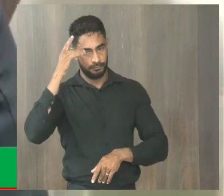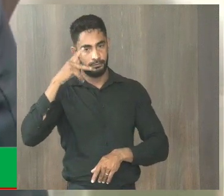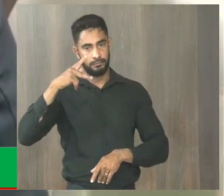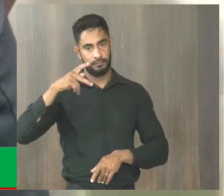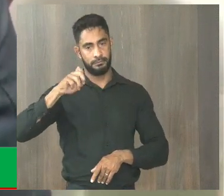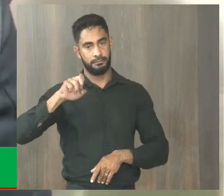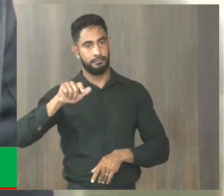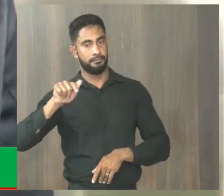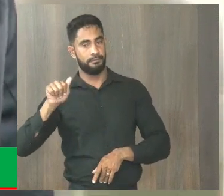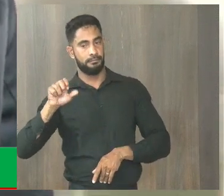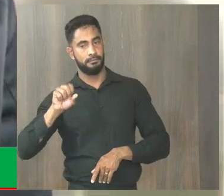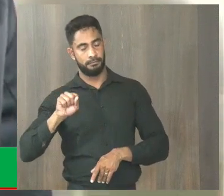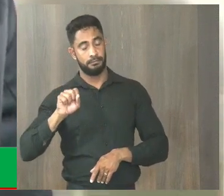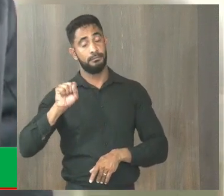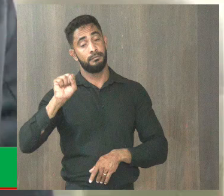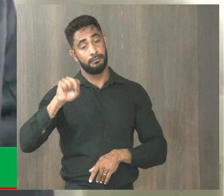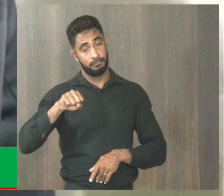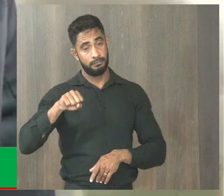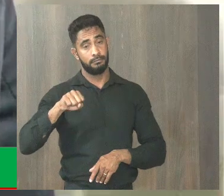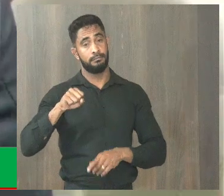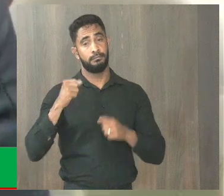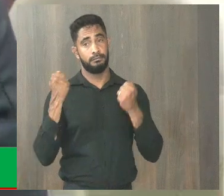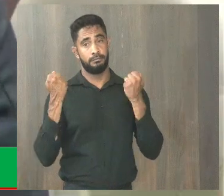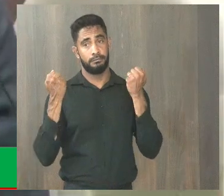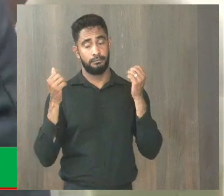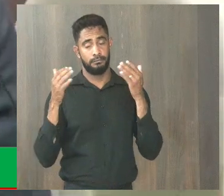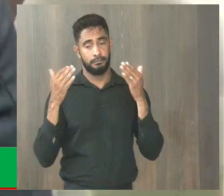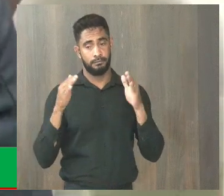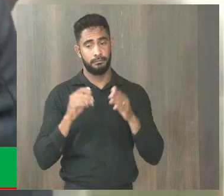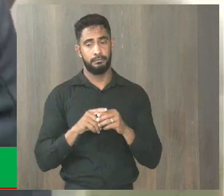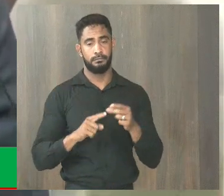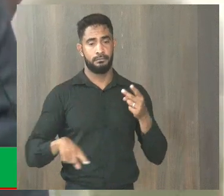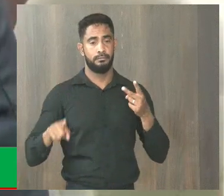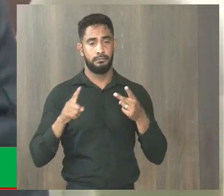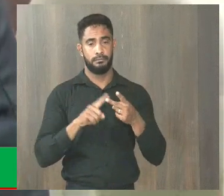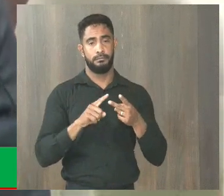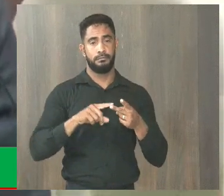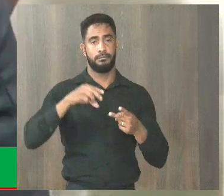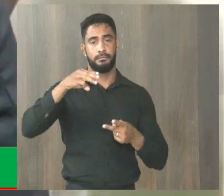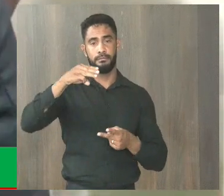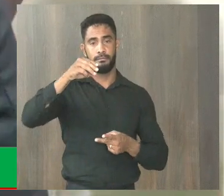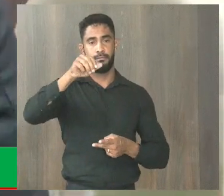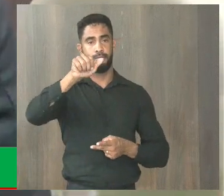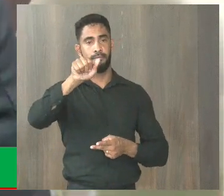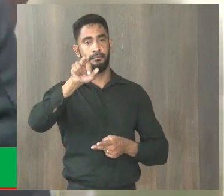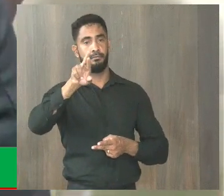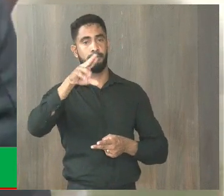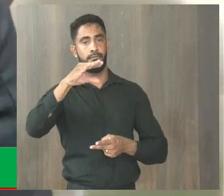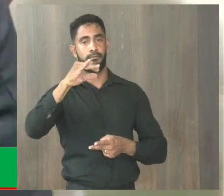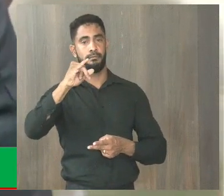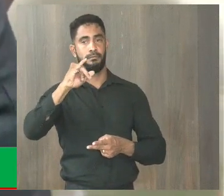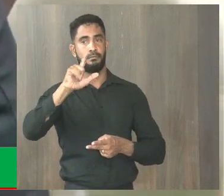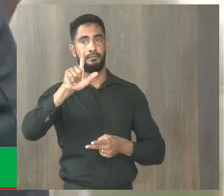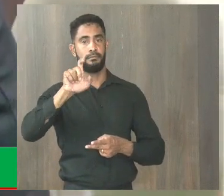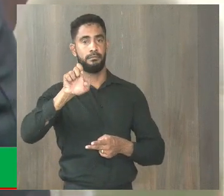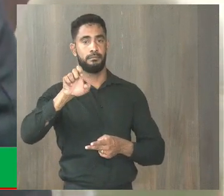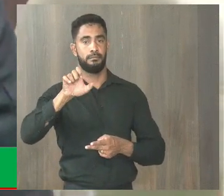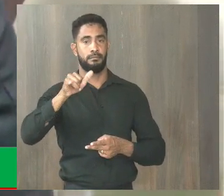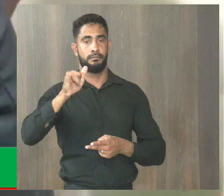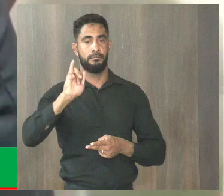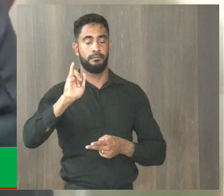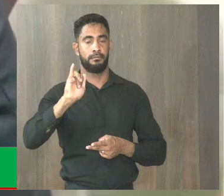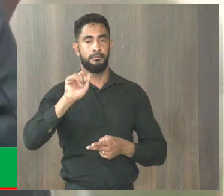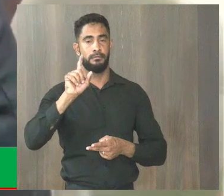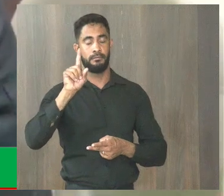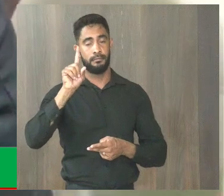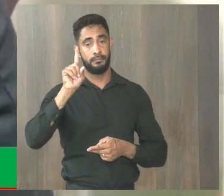Pelas, ele é digno, sim, dos nossos aplausos. E o outro é o Marcelei, né? Esse Marcelei,